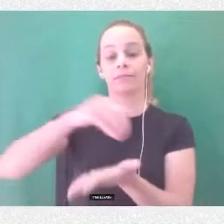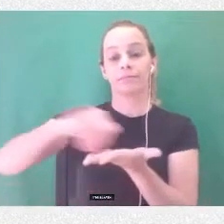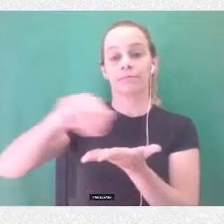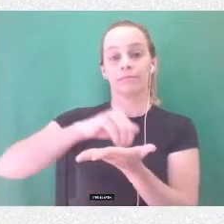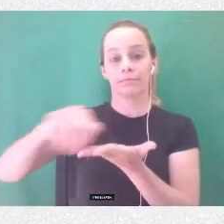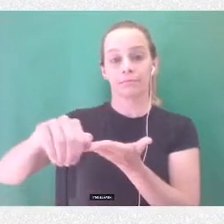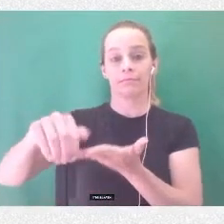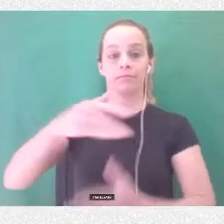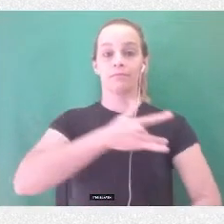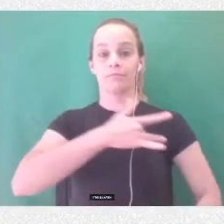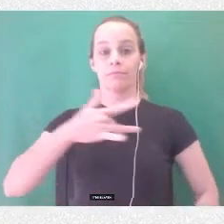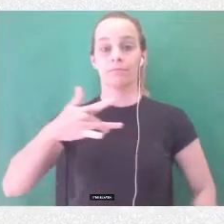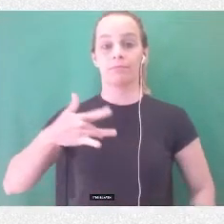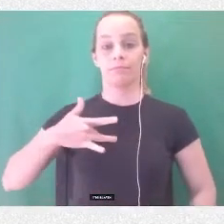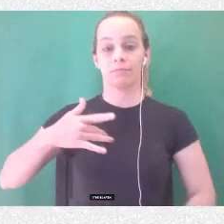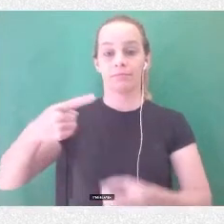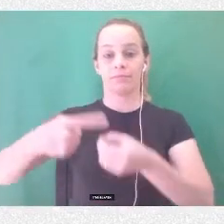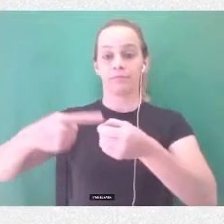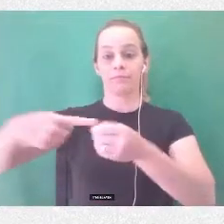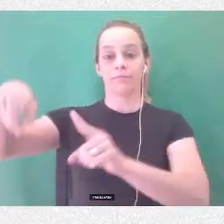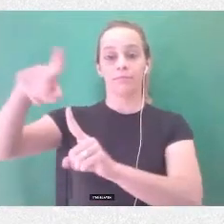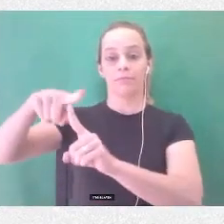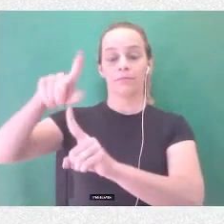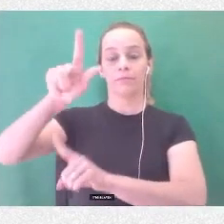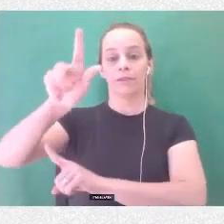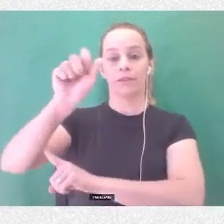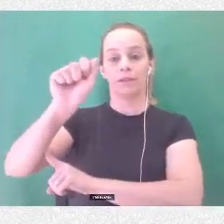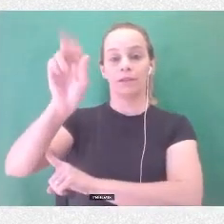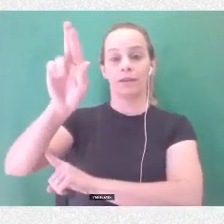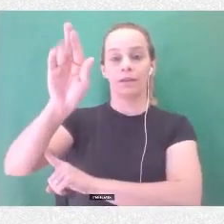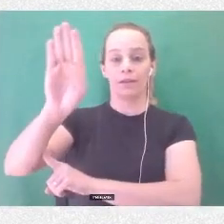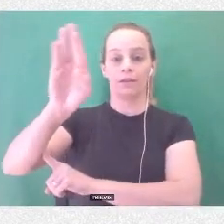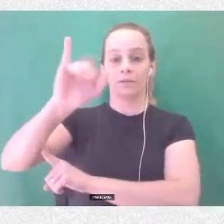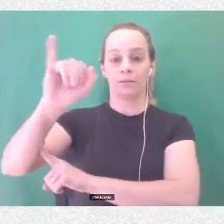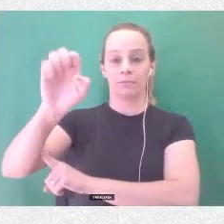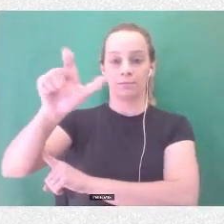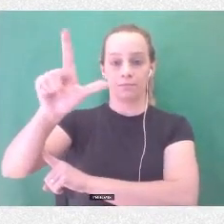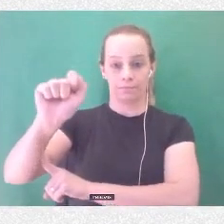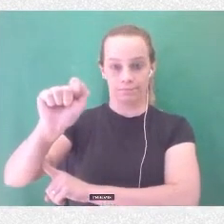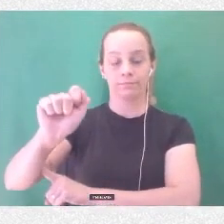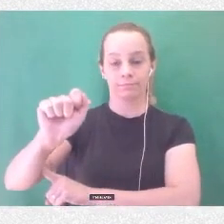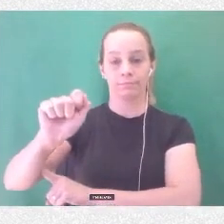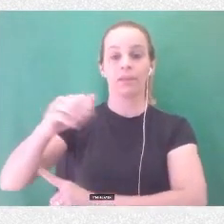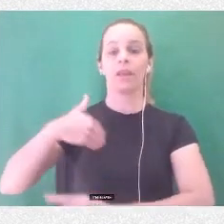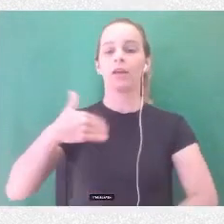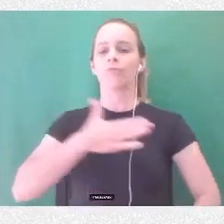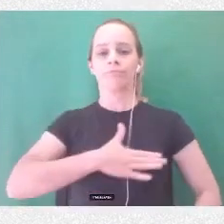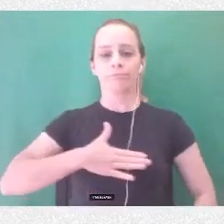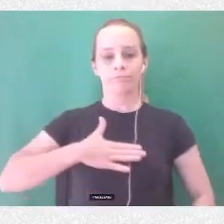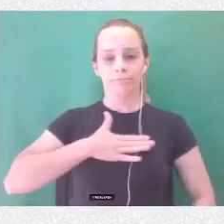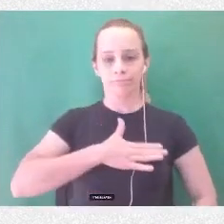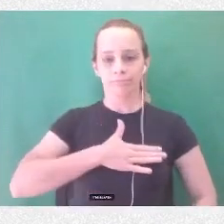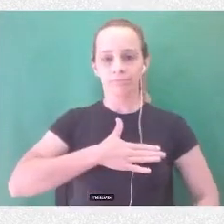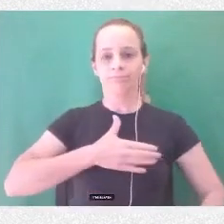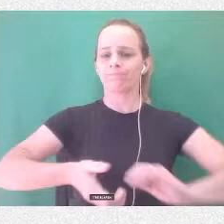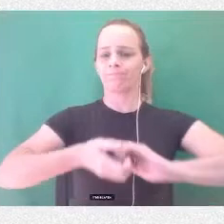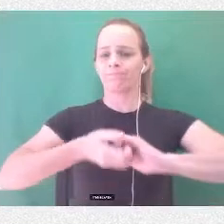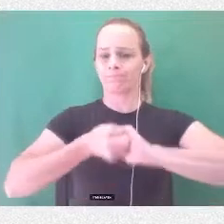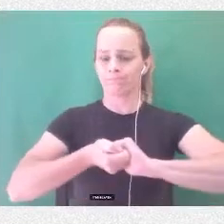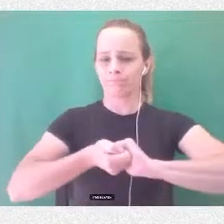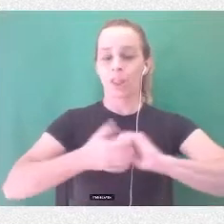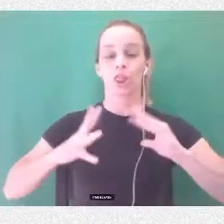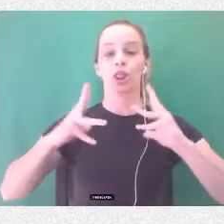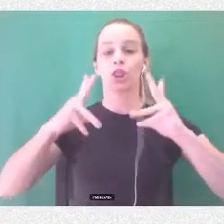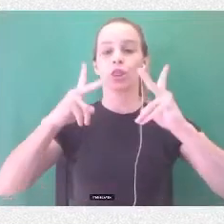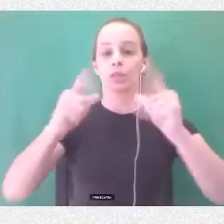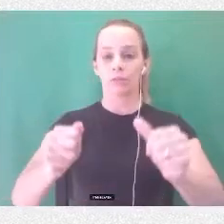Saúde de Toledo, Gabriela Kucharski. Eu gostaria de saudar todos os membros